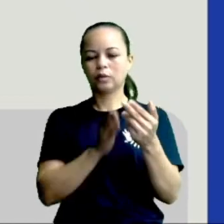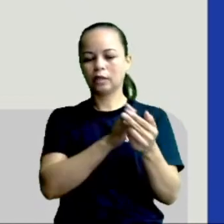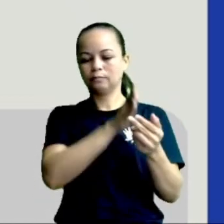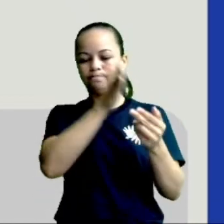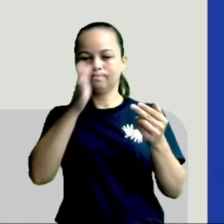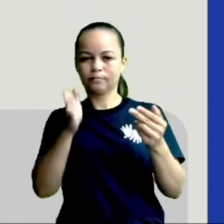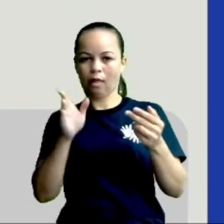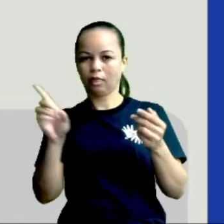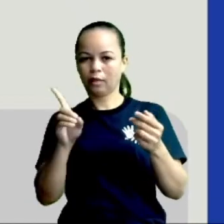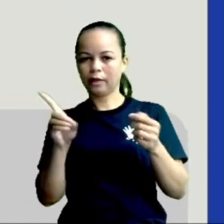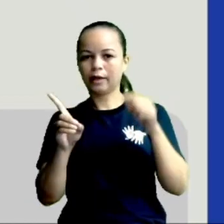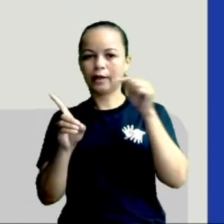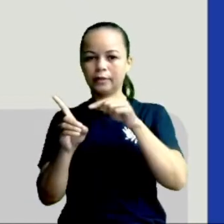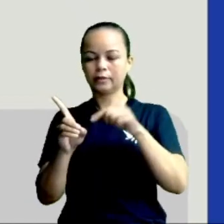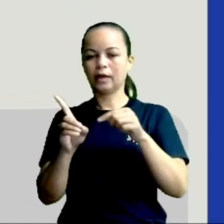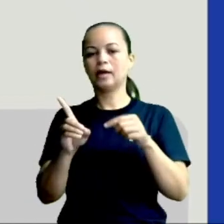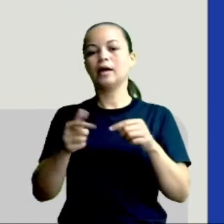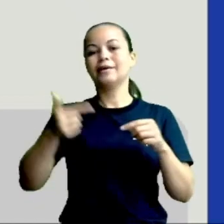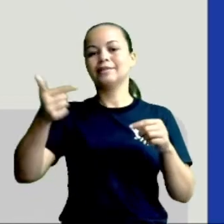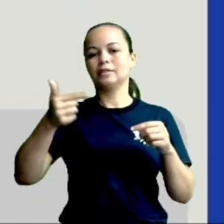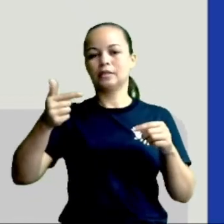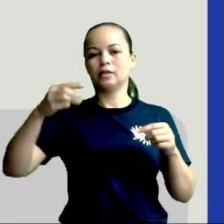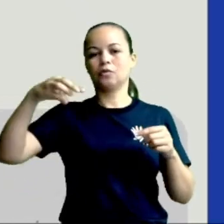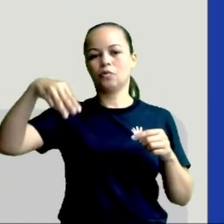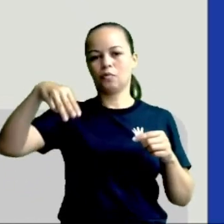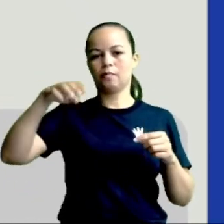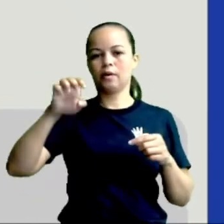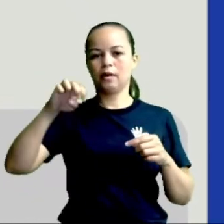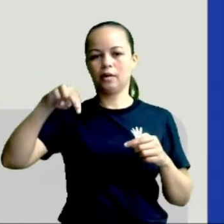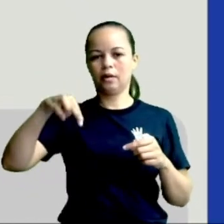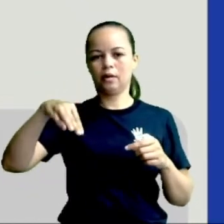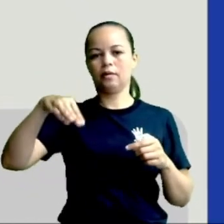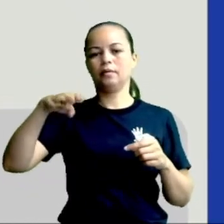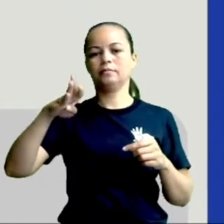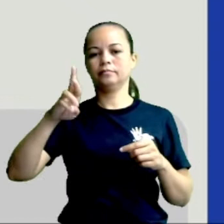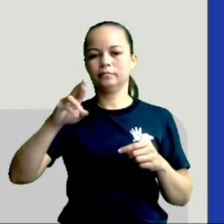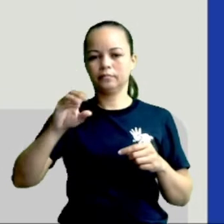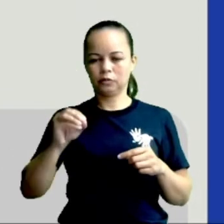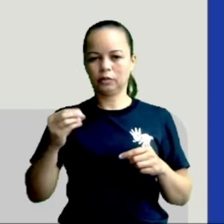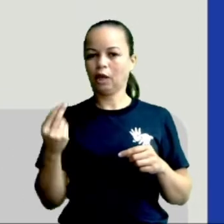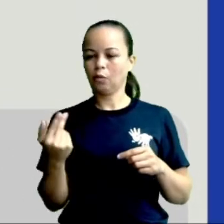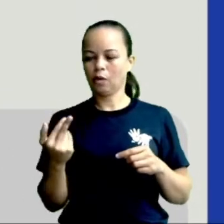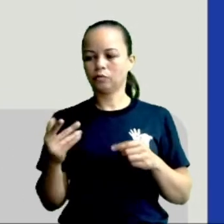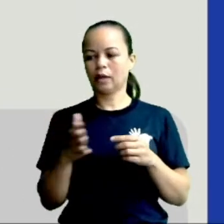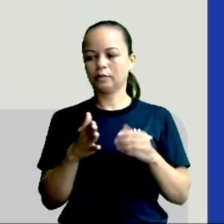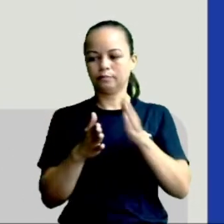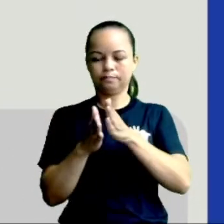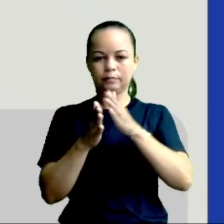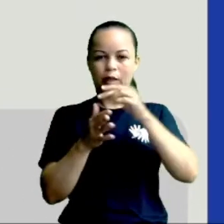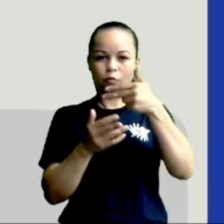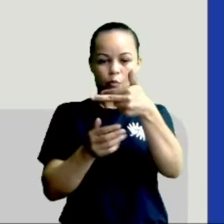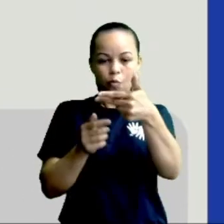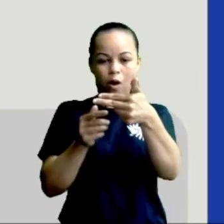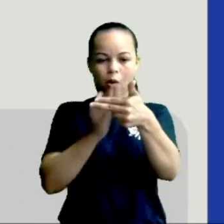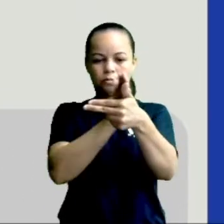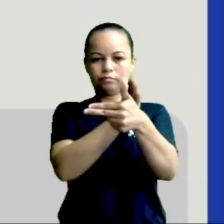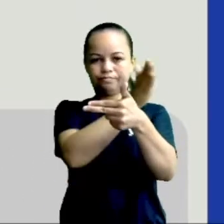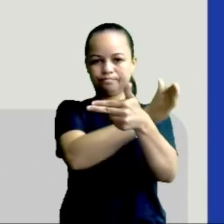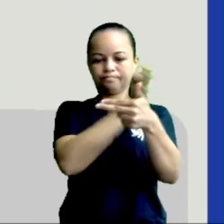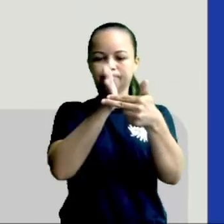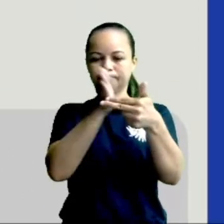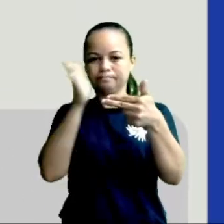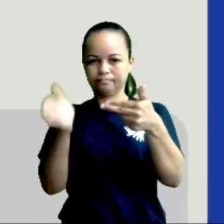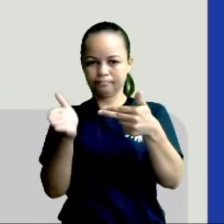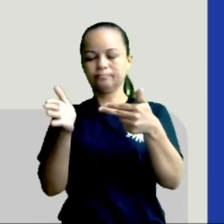deste sinal chama-se segundo membro da Igualdade então no primeiro membro da Igualdade eu tenho aí 20